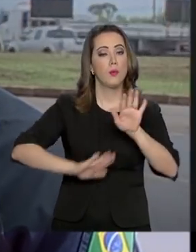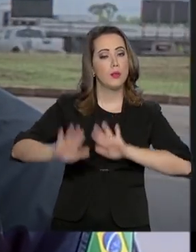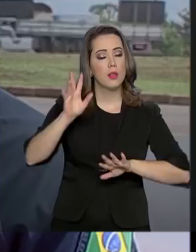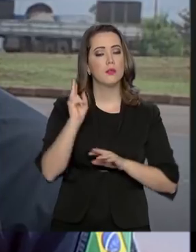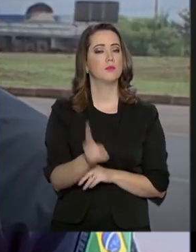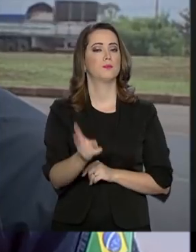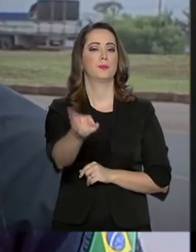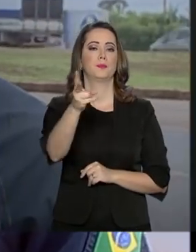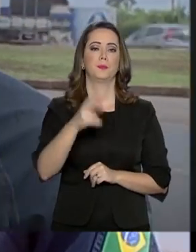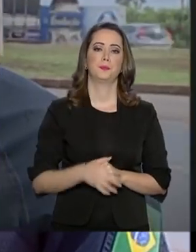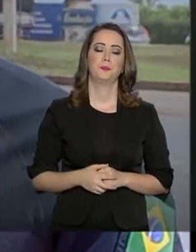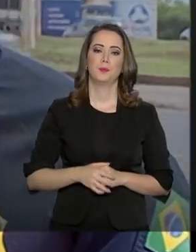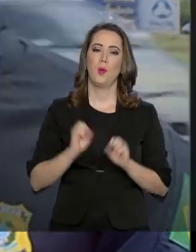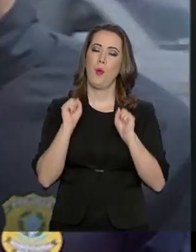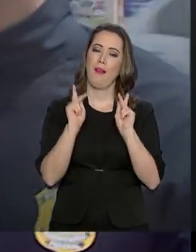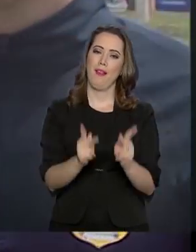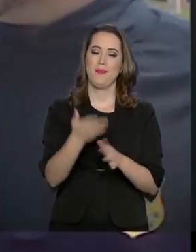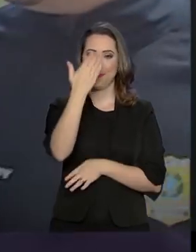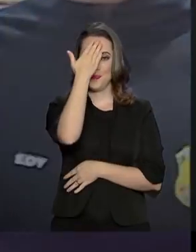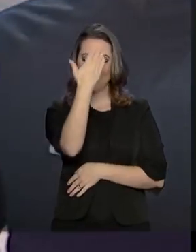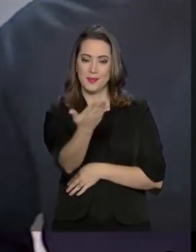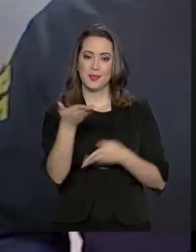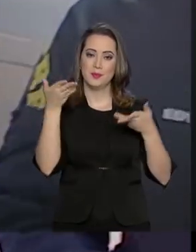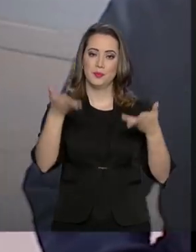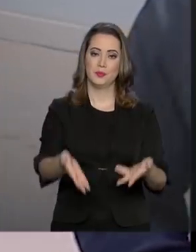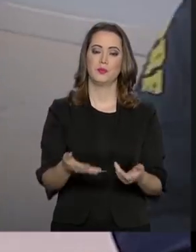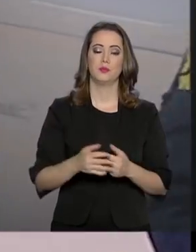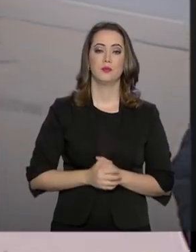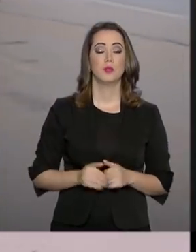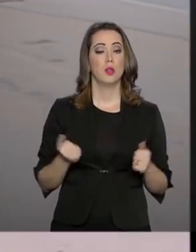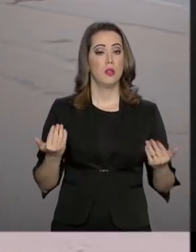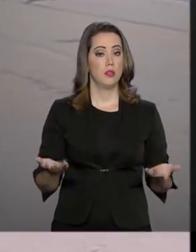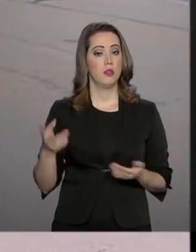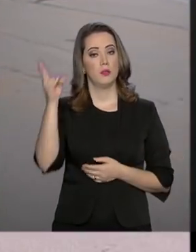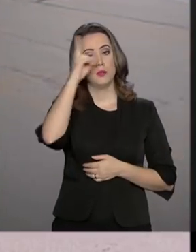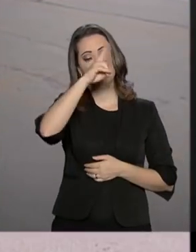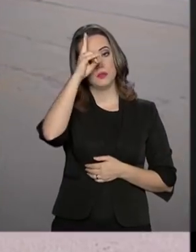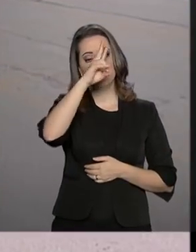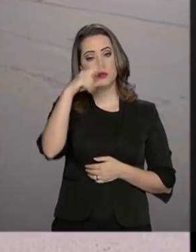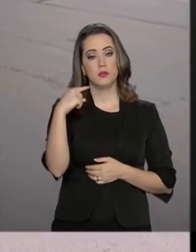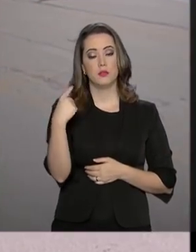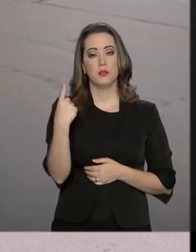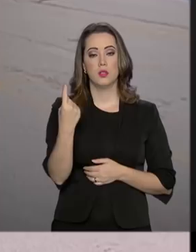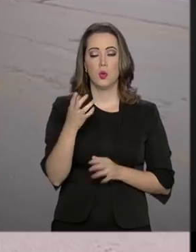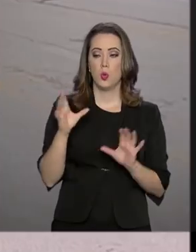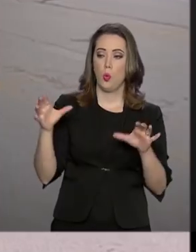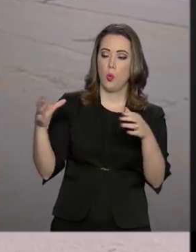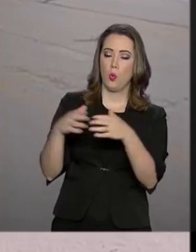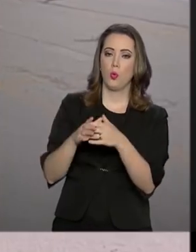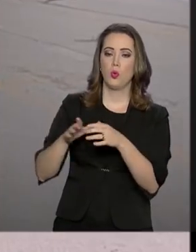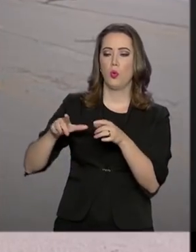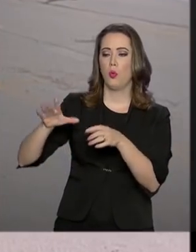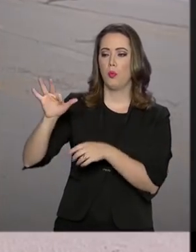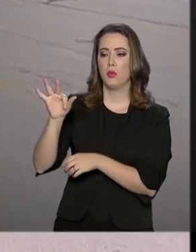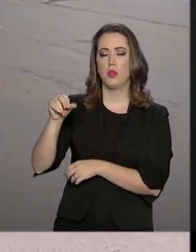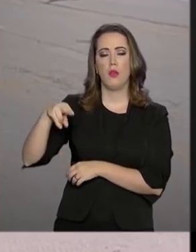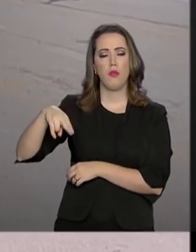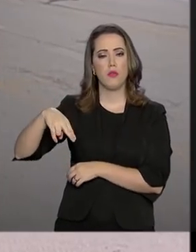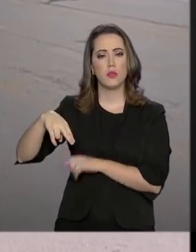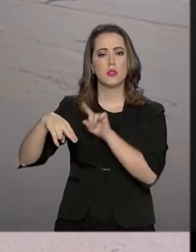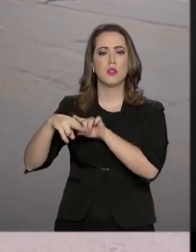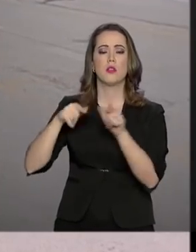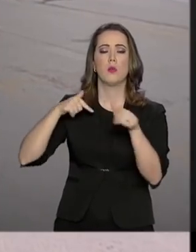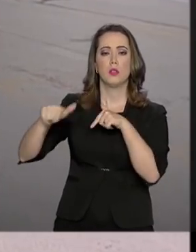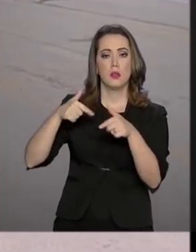do veículo. Ok, Ed, obrigada pela sua participação. Bom, e lembrando que agentes da Força Nacional de Segurança Pública